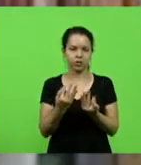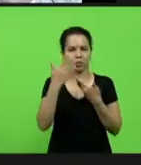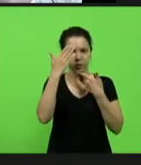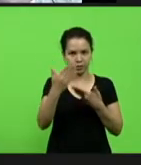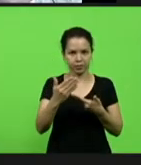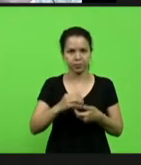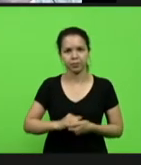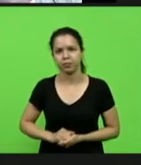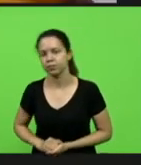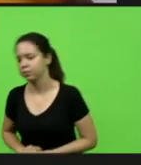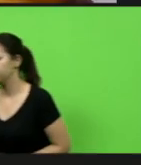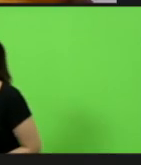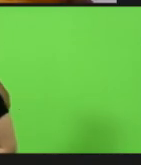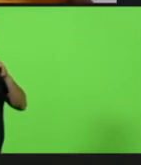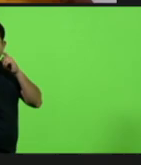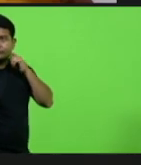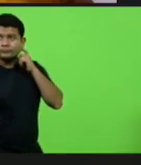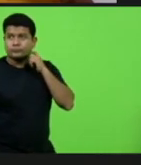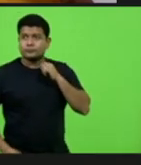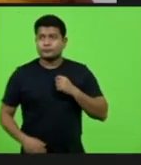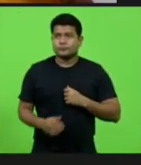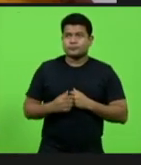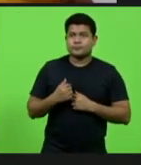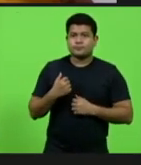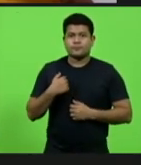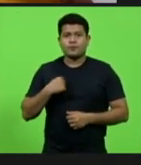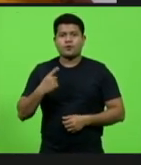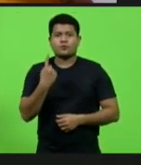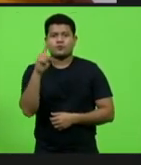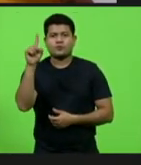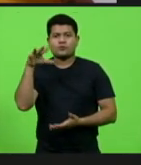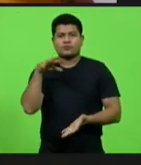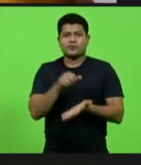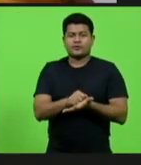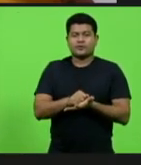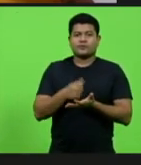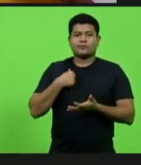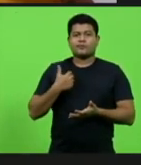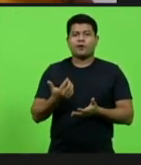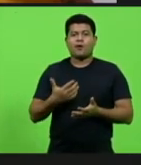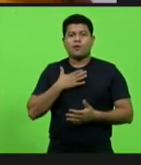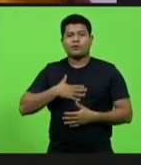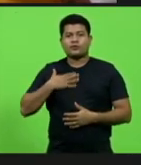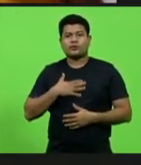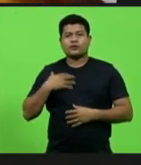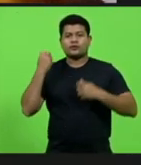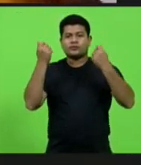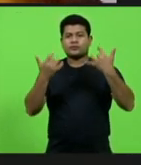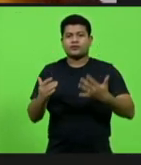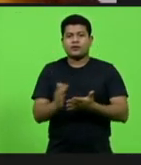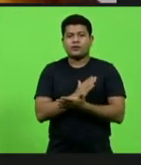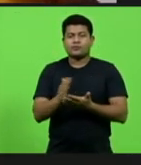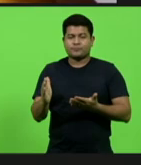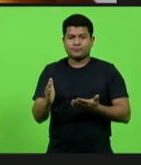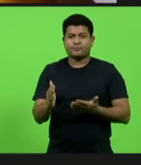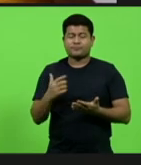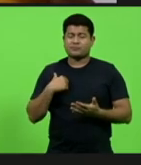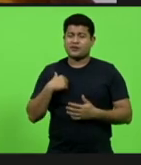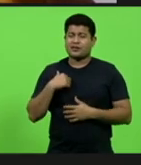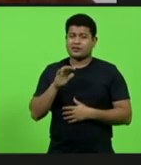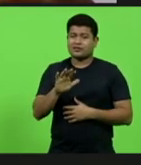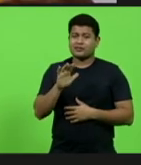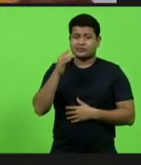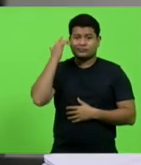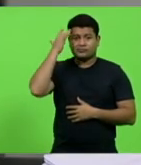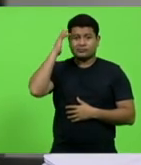deputada. Eu estou inscrita, a última inscrita, e eu gostaria de fazer algumas considerações aqui, mas acho que não convém